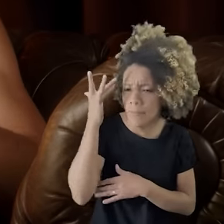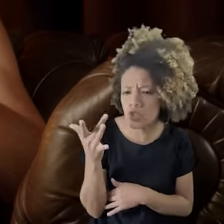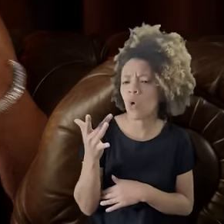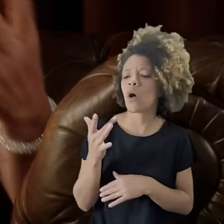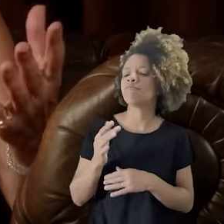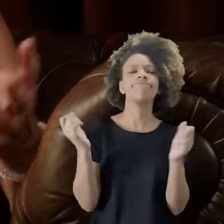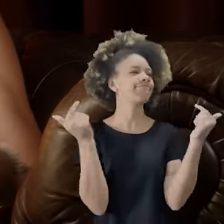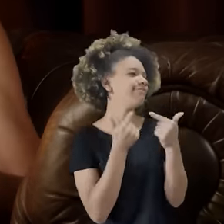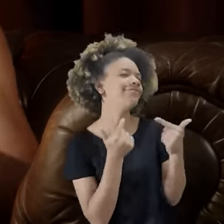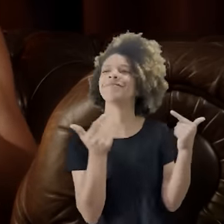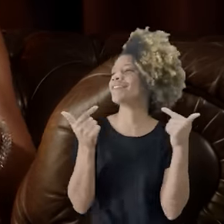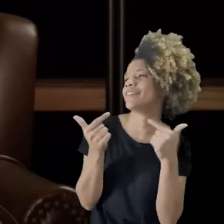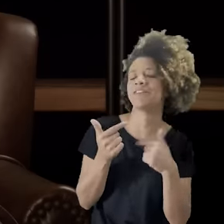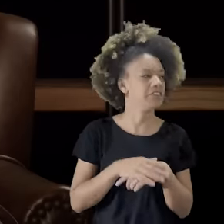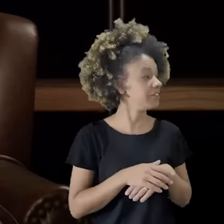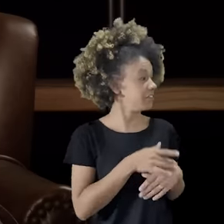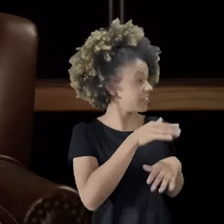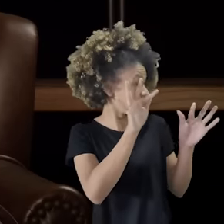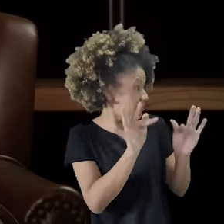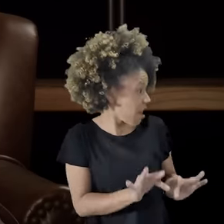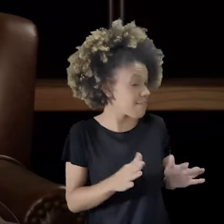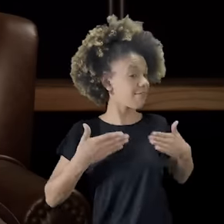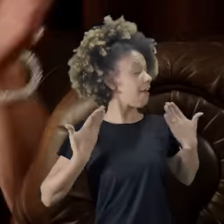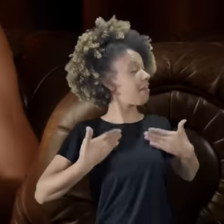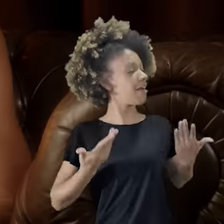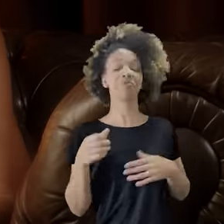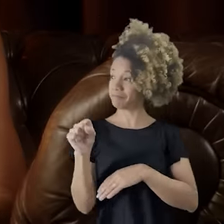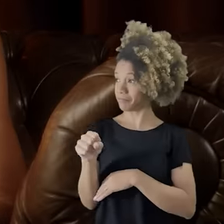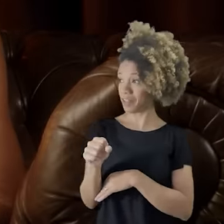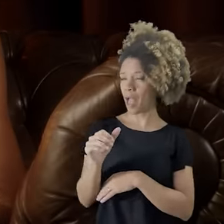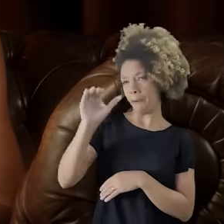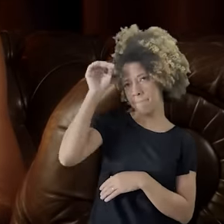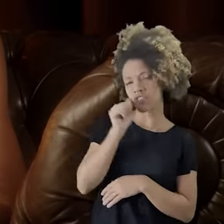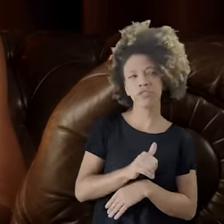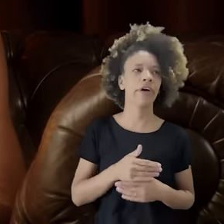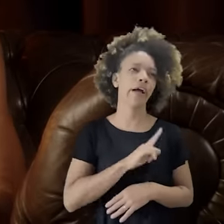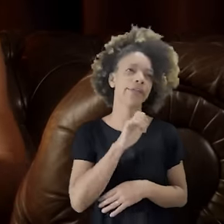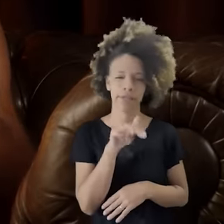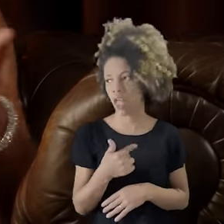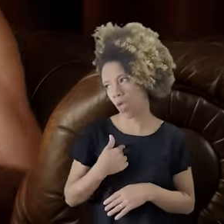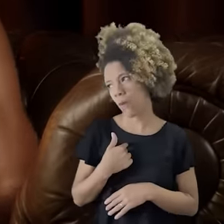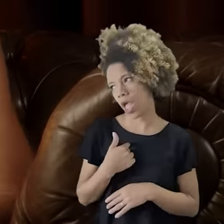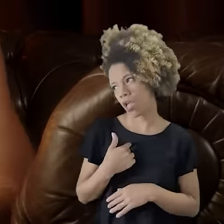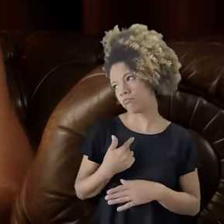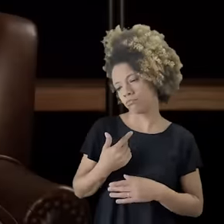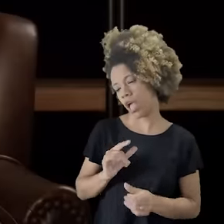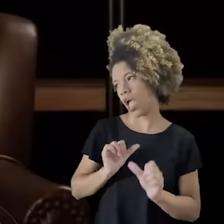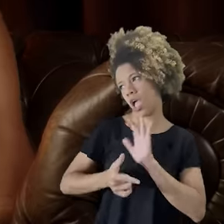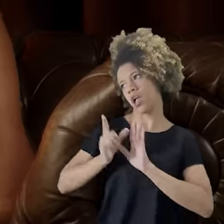pessoa muito risonha minha filha pra ver se é muito feliz você é muito além disso falava assim ah é Na época